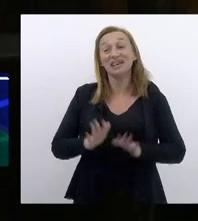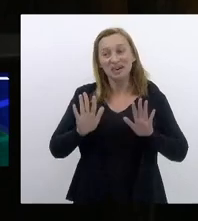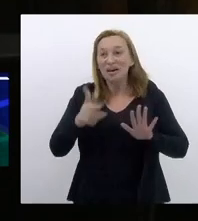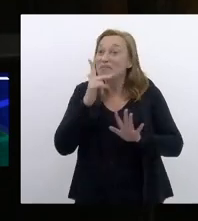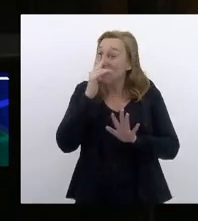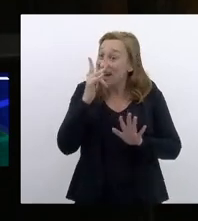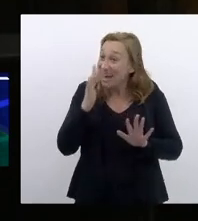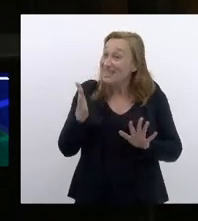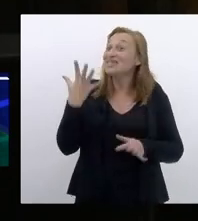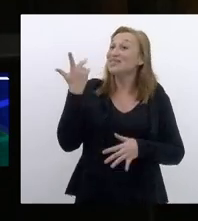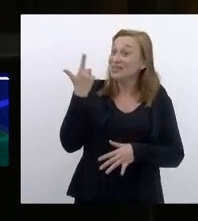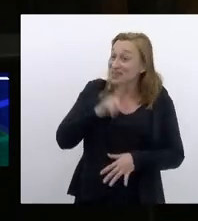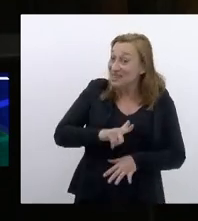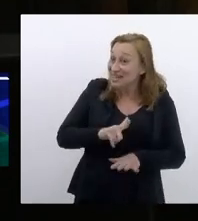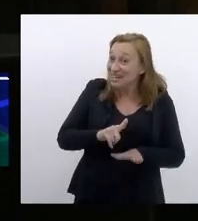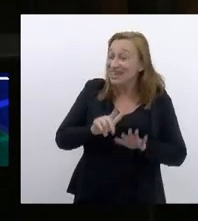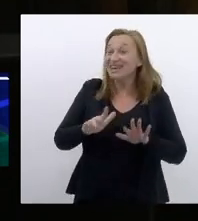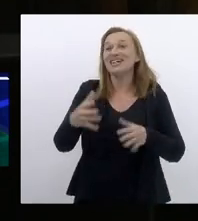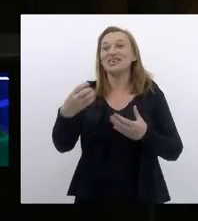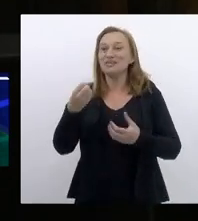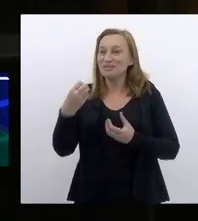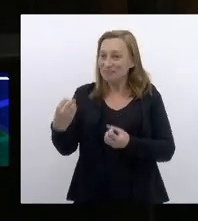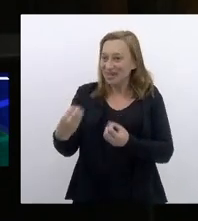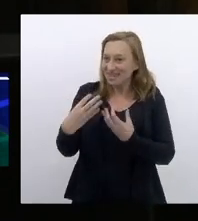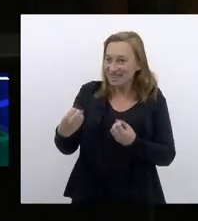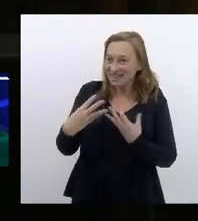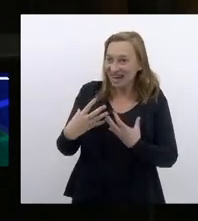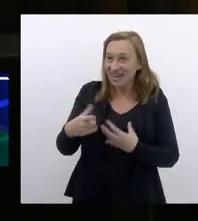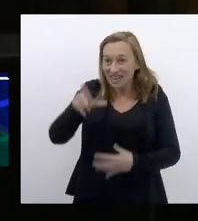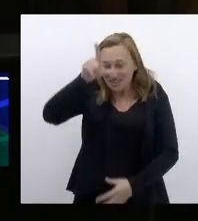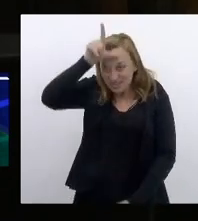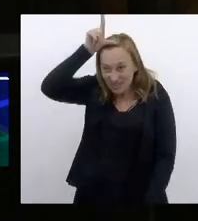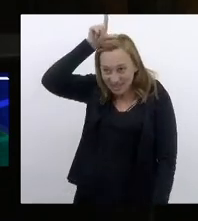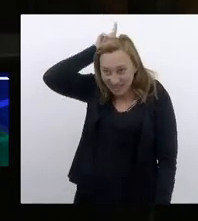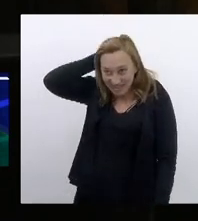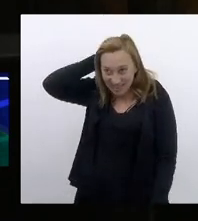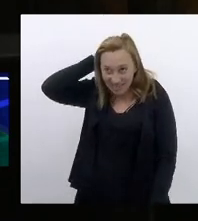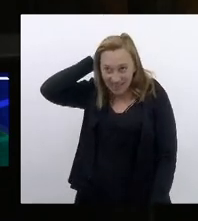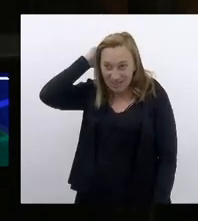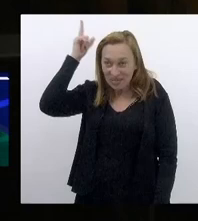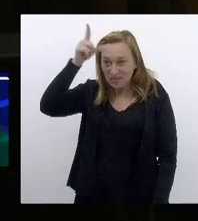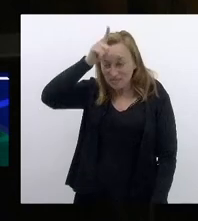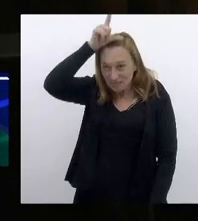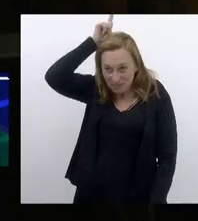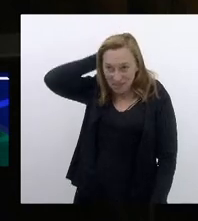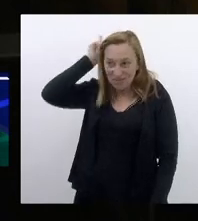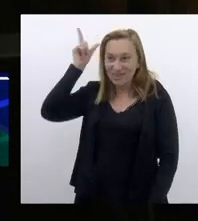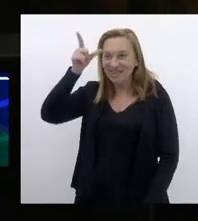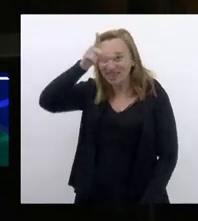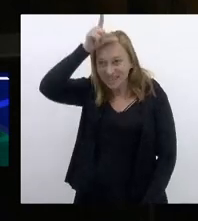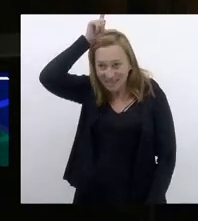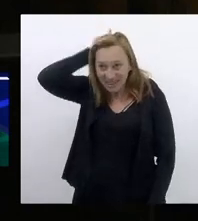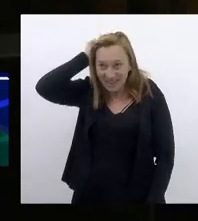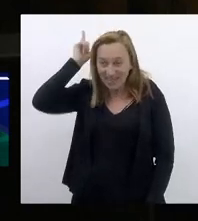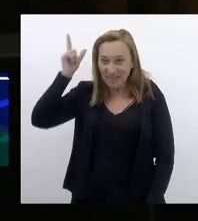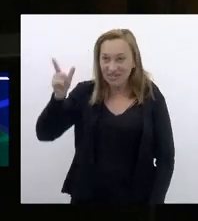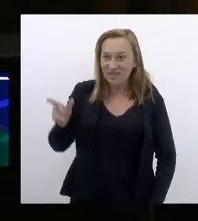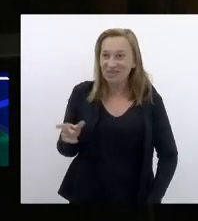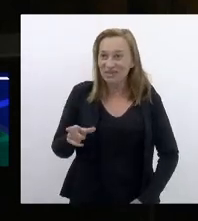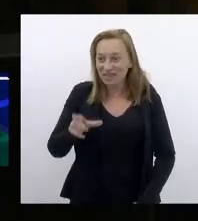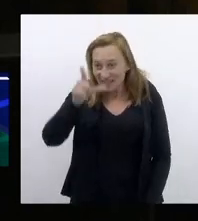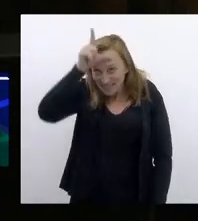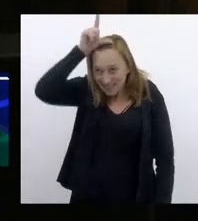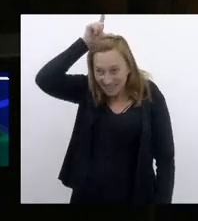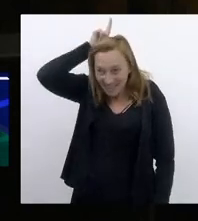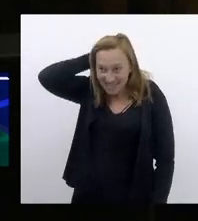Parece que acertei. E me ensinaram que se eu fizer assim, eu estou falando de mim. Mas com um SL